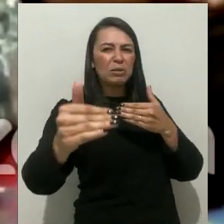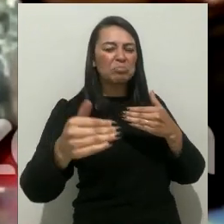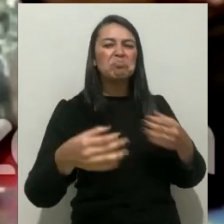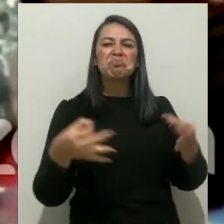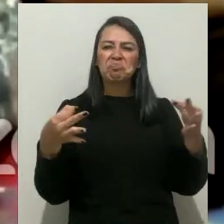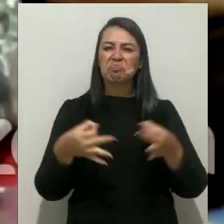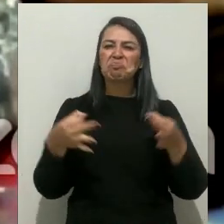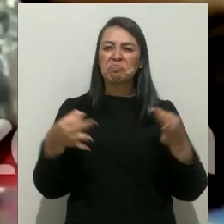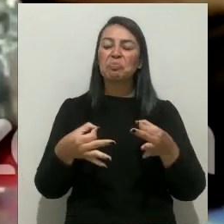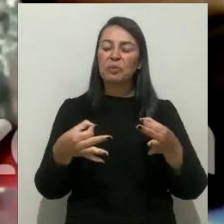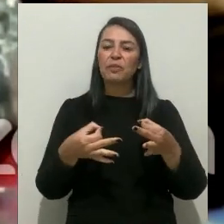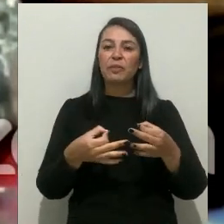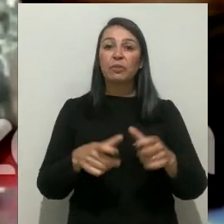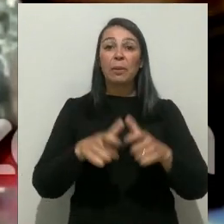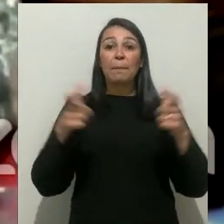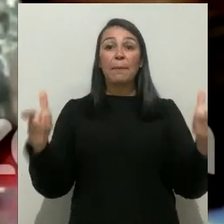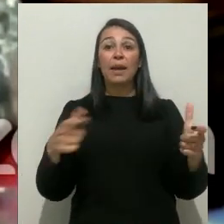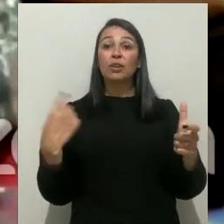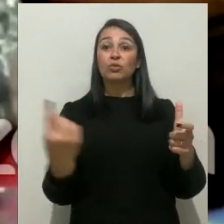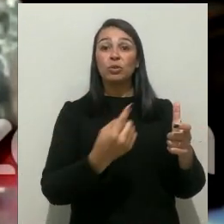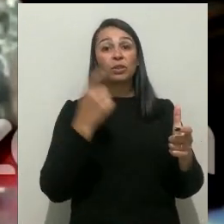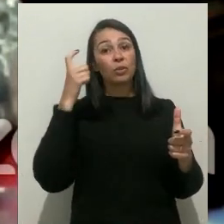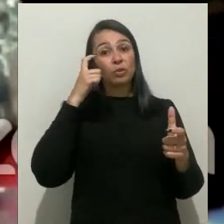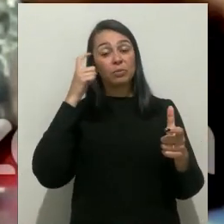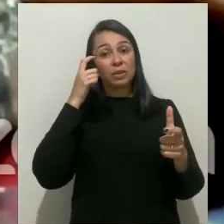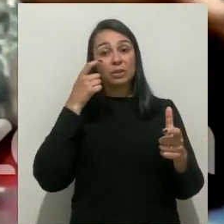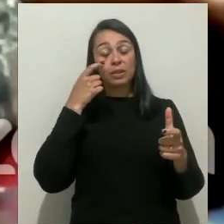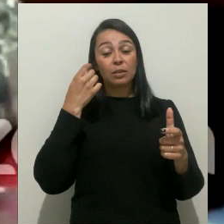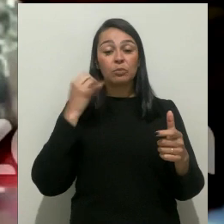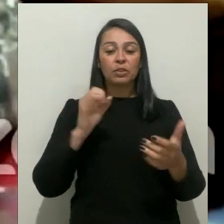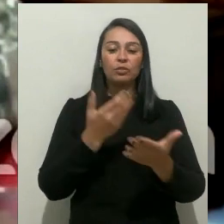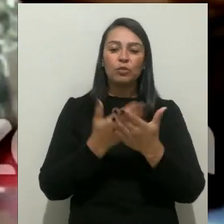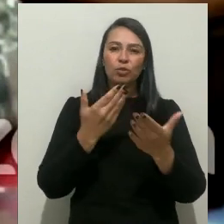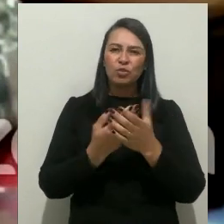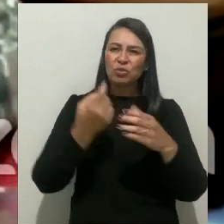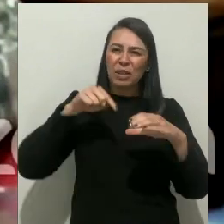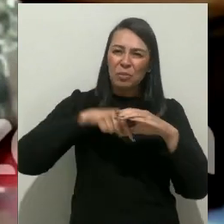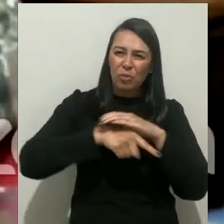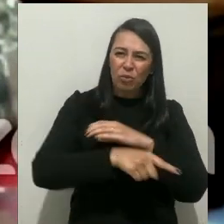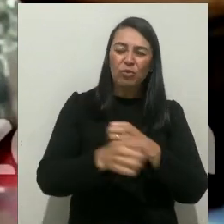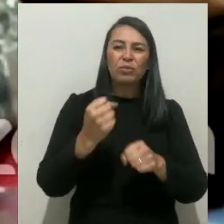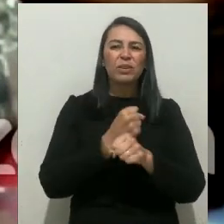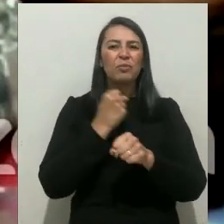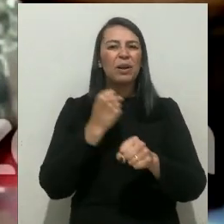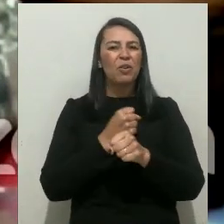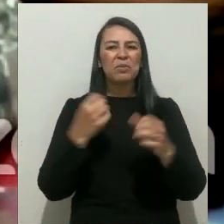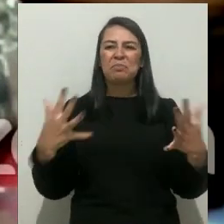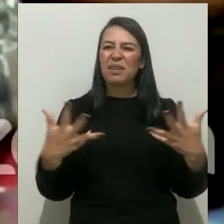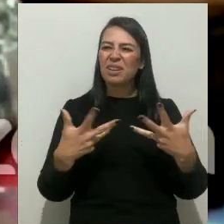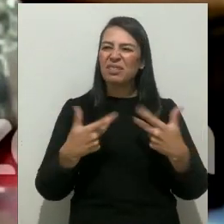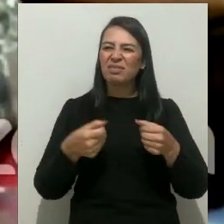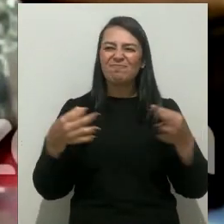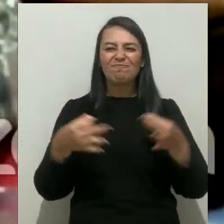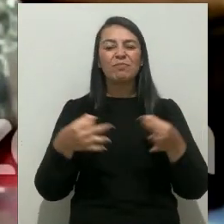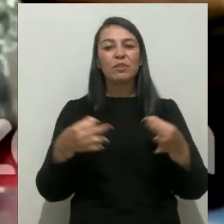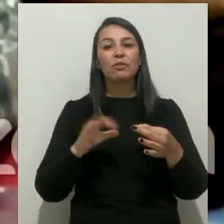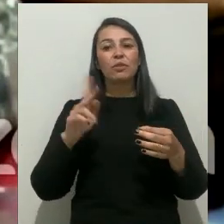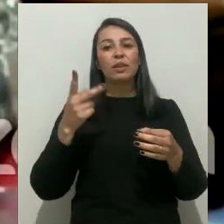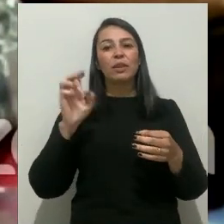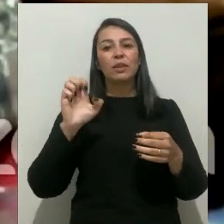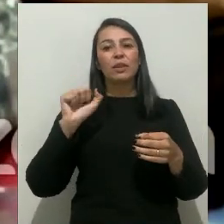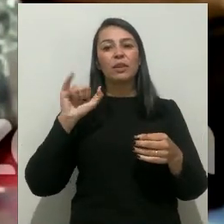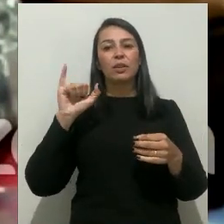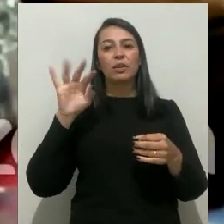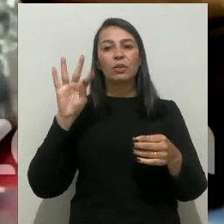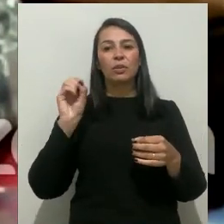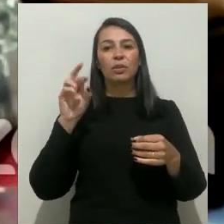impressionante. Então, é muito maior do que a gente pensa. Se a gente for estudar profundamente isso aqui, é uma obra espetacular. E o Heitor Silva Costa